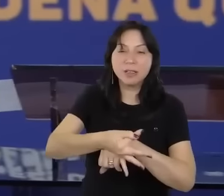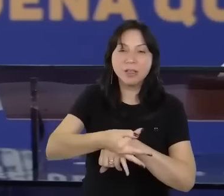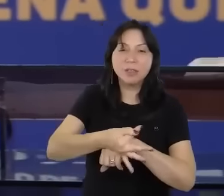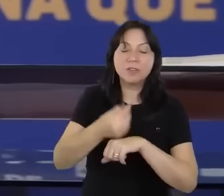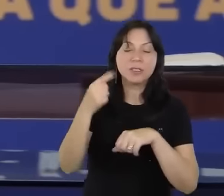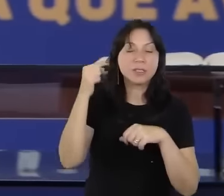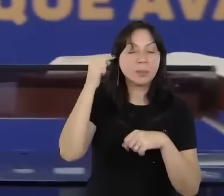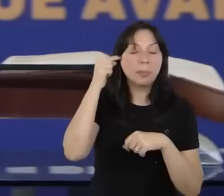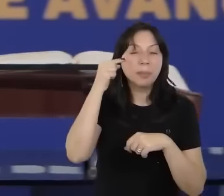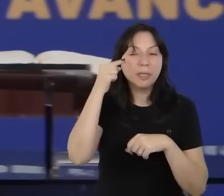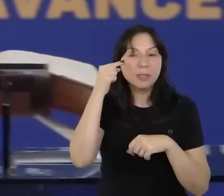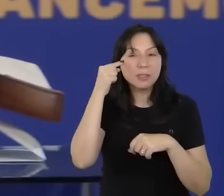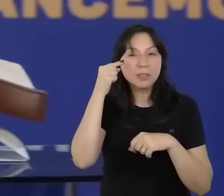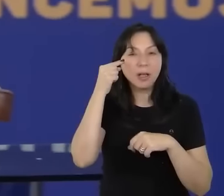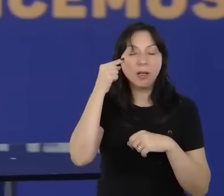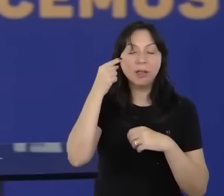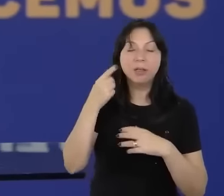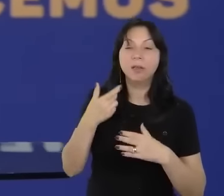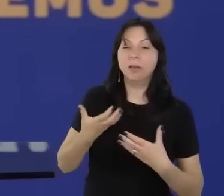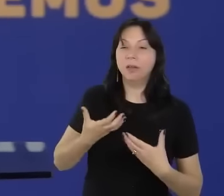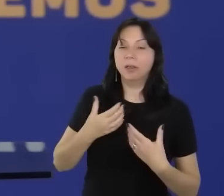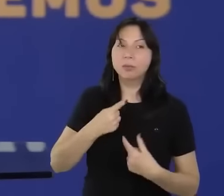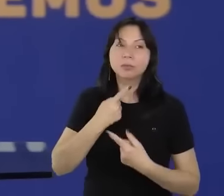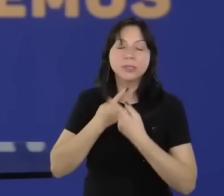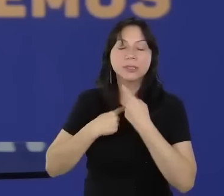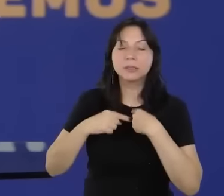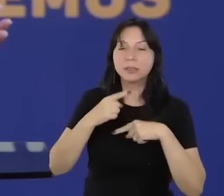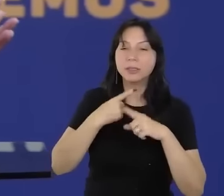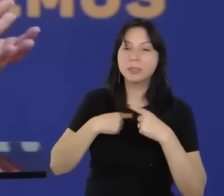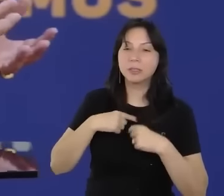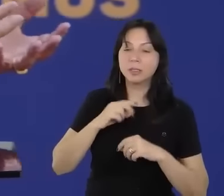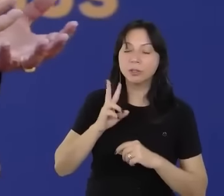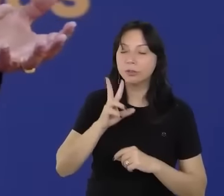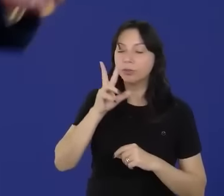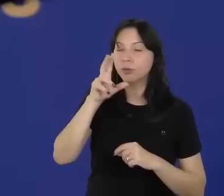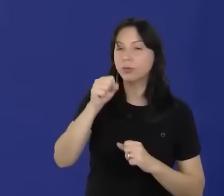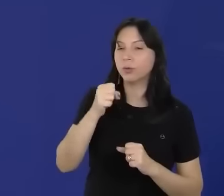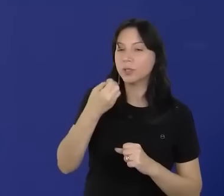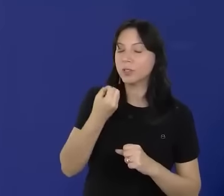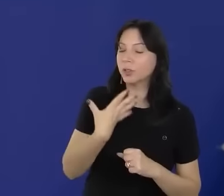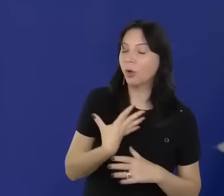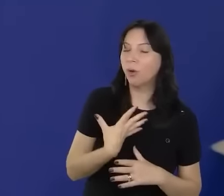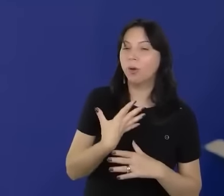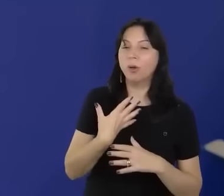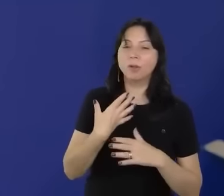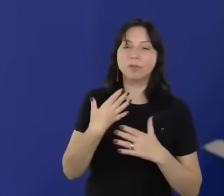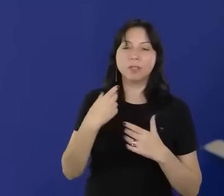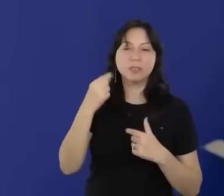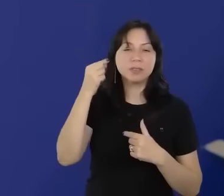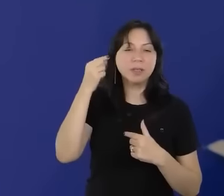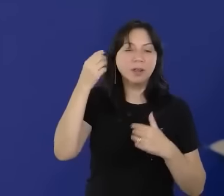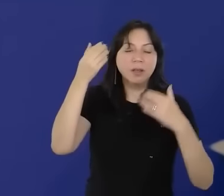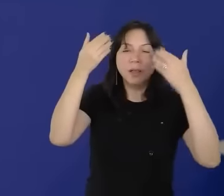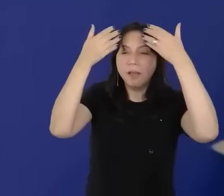de recriar o ânimo na alma de refazer as forças do corpo de arejar sua